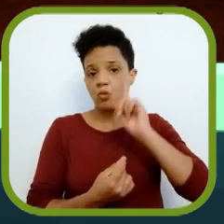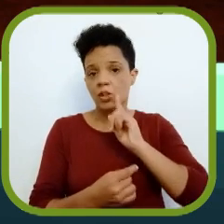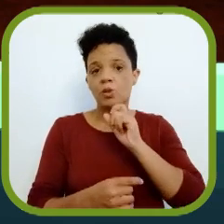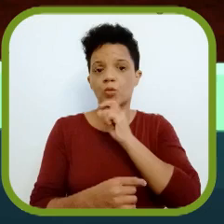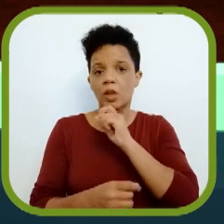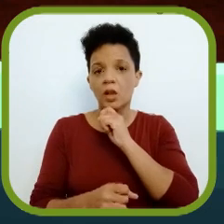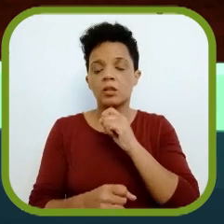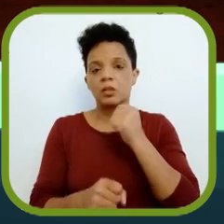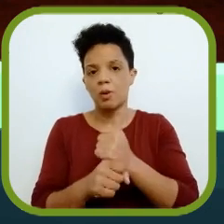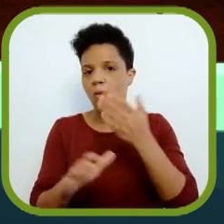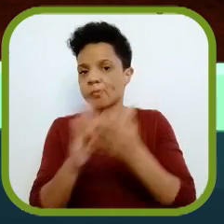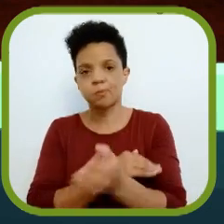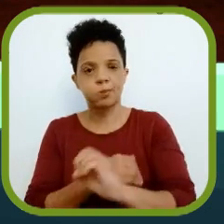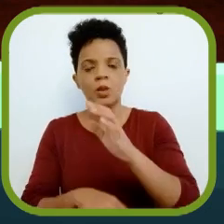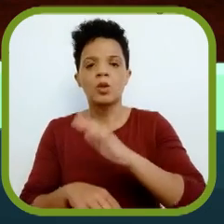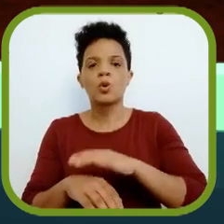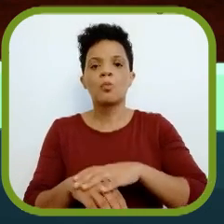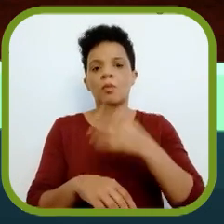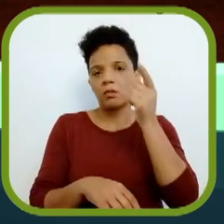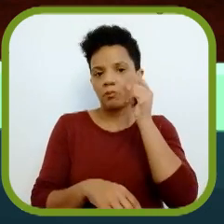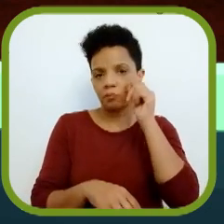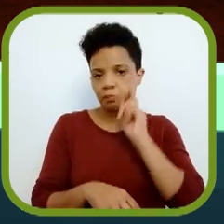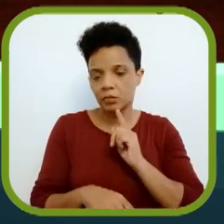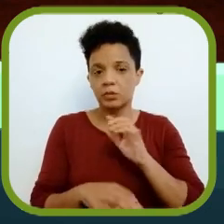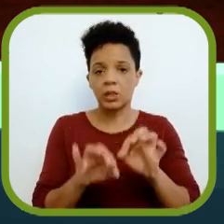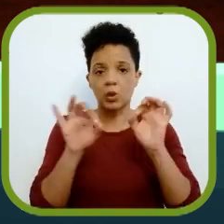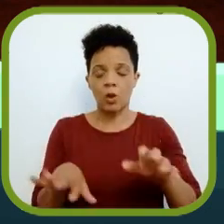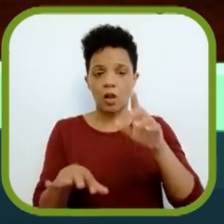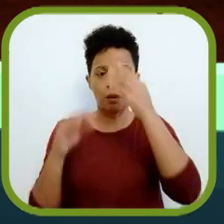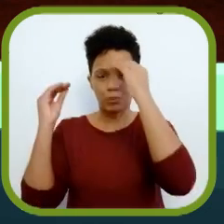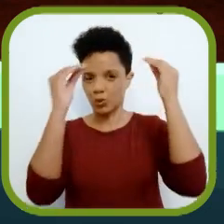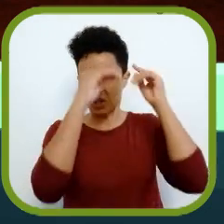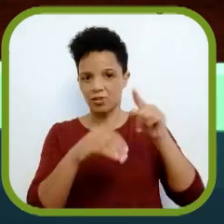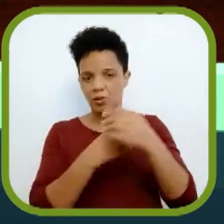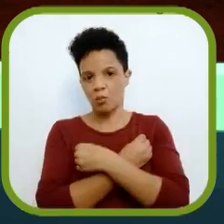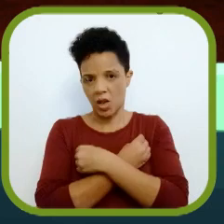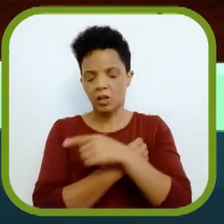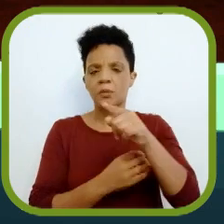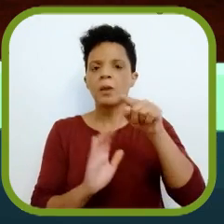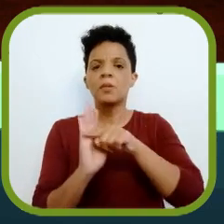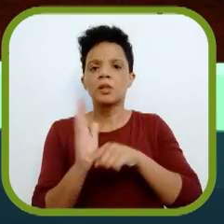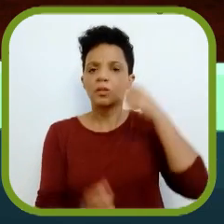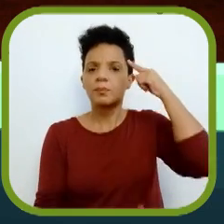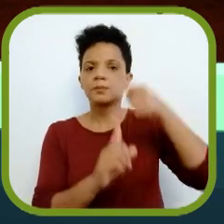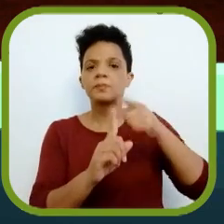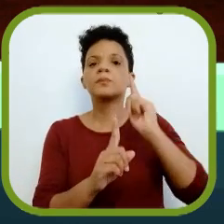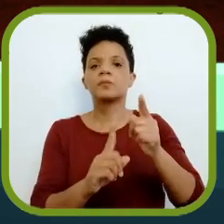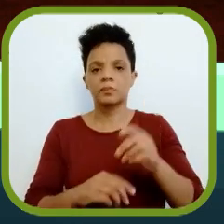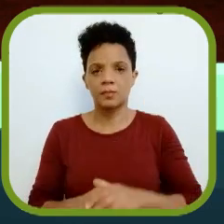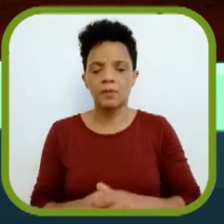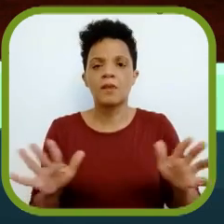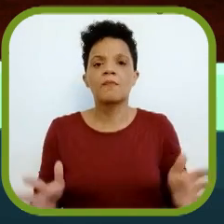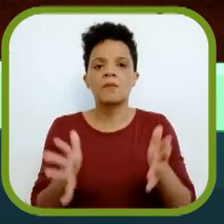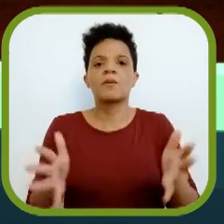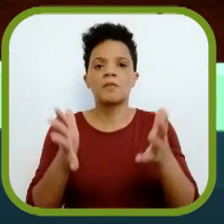Apesar de algumas mulheres não conseguirem oportunidades de emprego através das cotas de género, como aconteceu com a nossa personagem, esta medida foi pensada